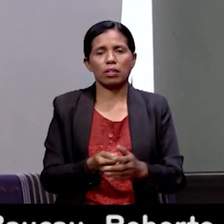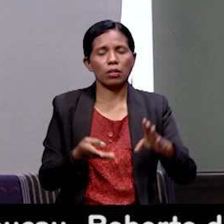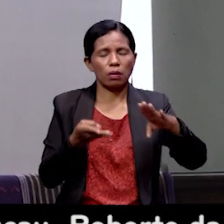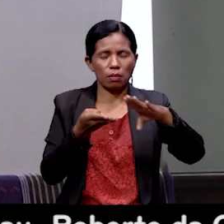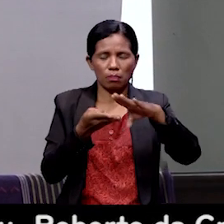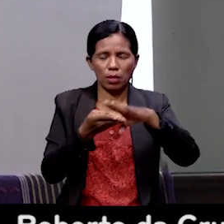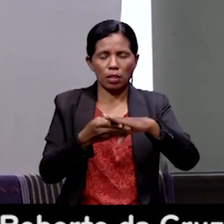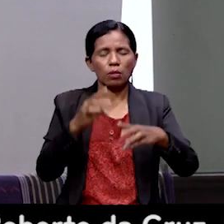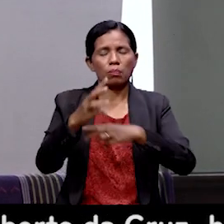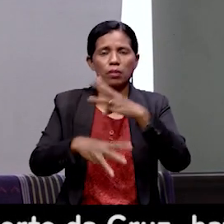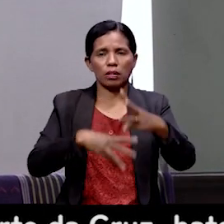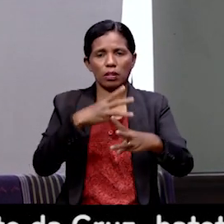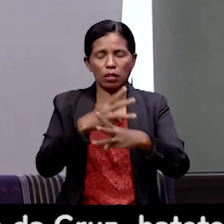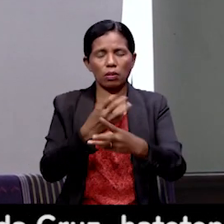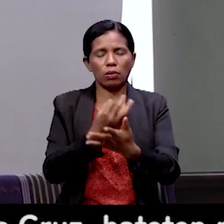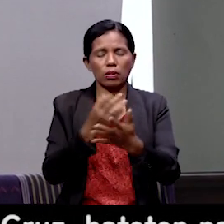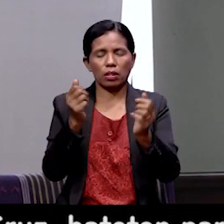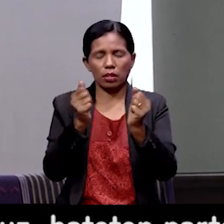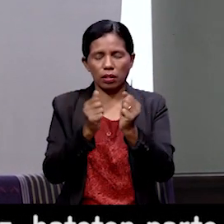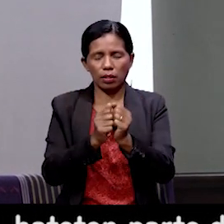Mundial, com montante total